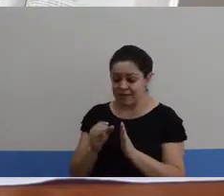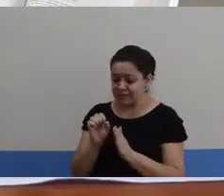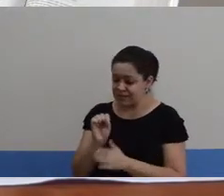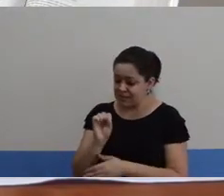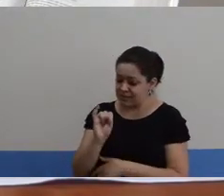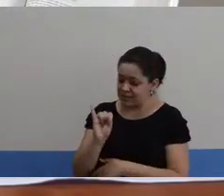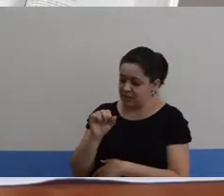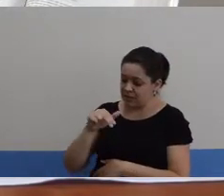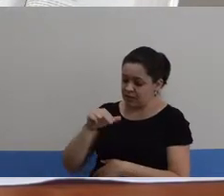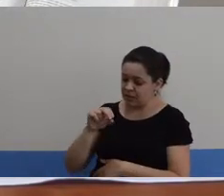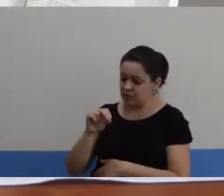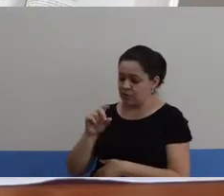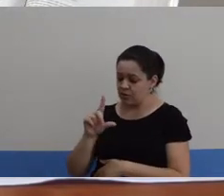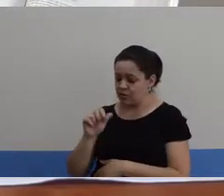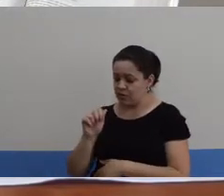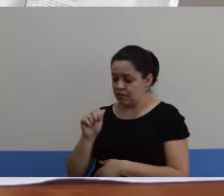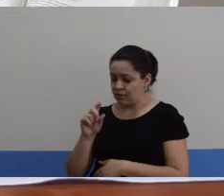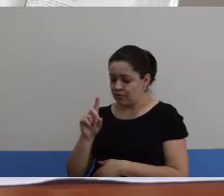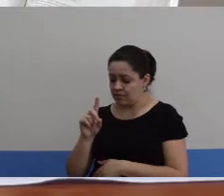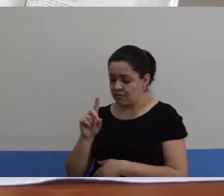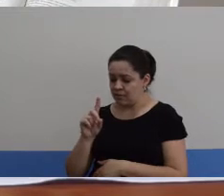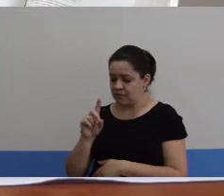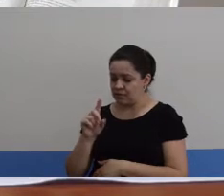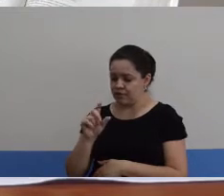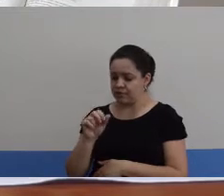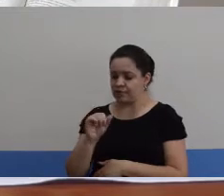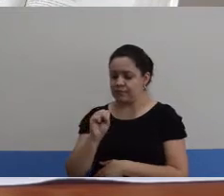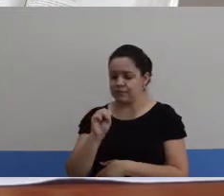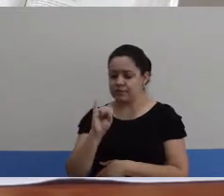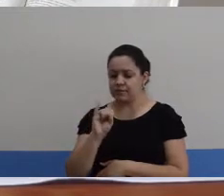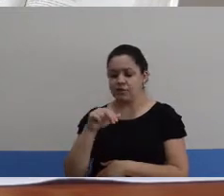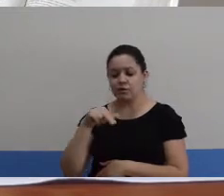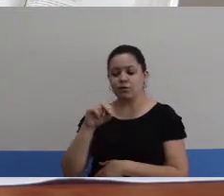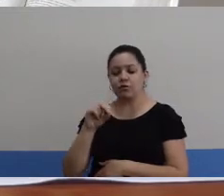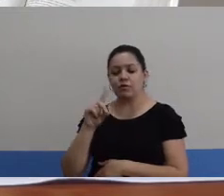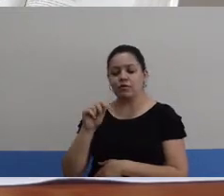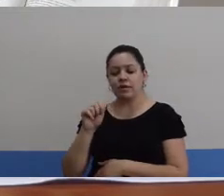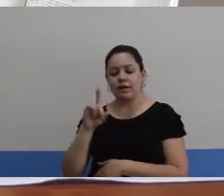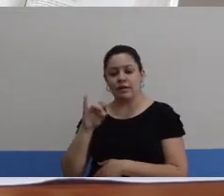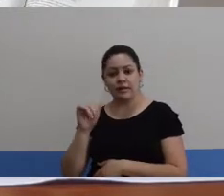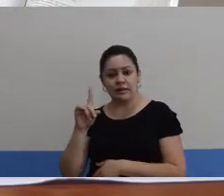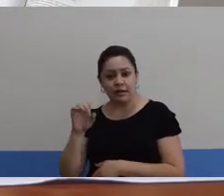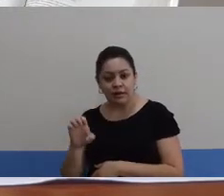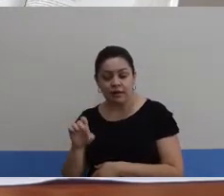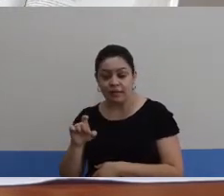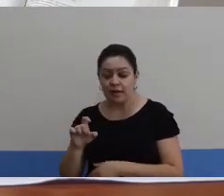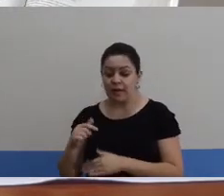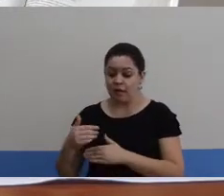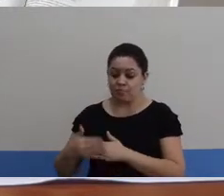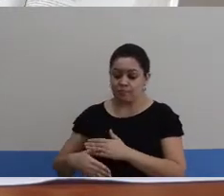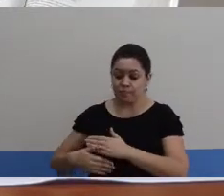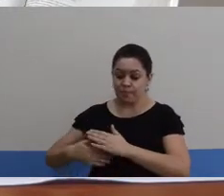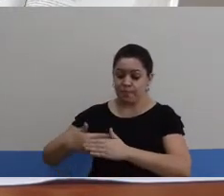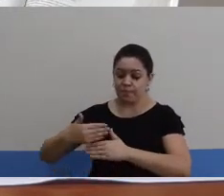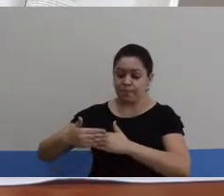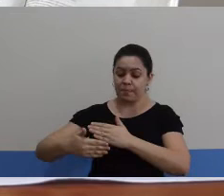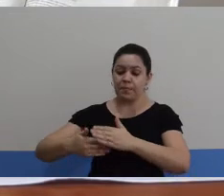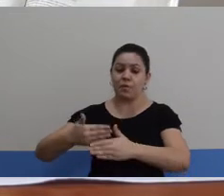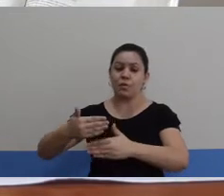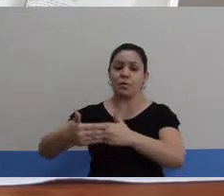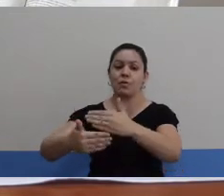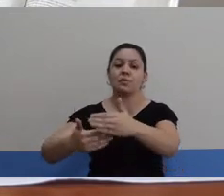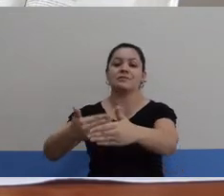estas instâncias, mas é todo um processo da própria igreja. É o caminhar da igreja, uma vez